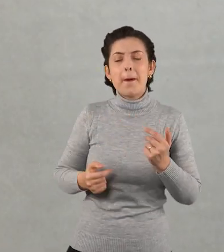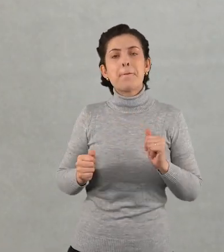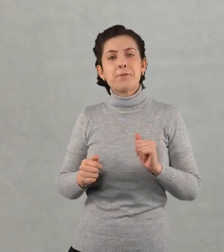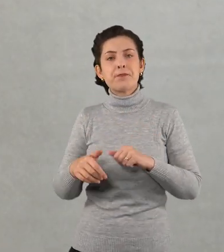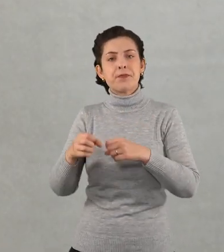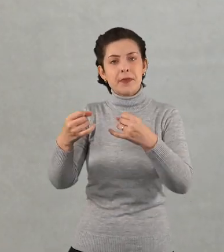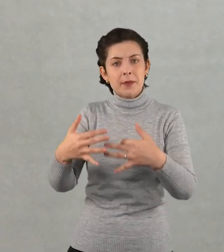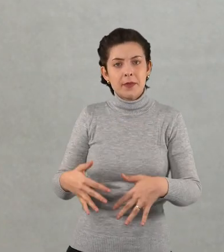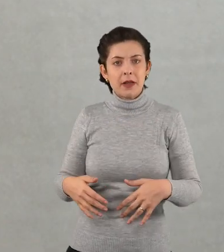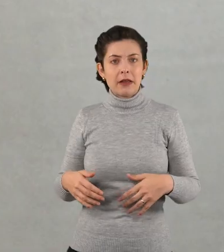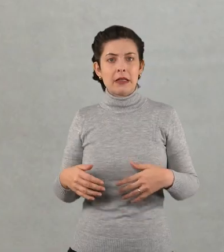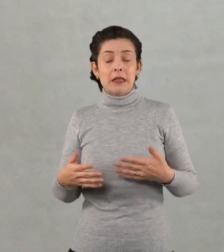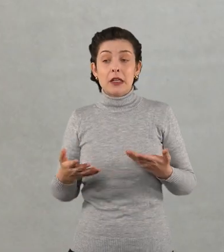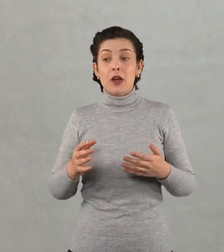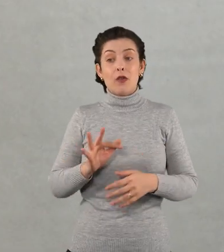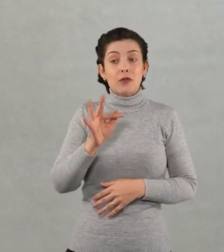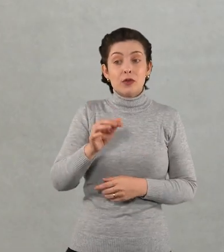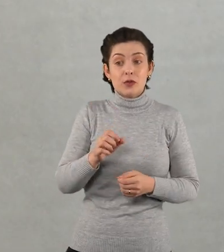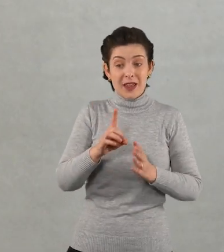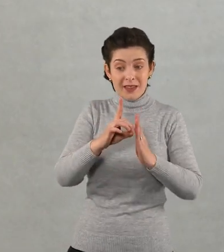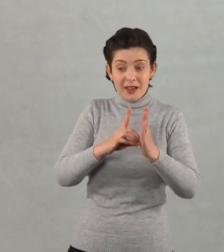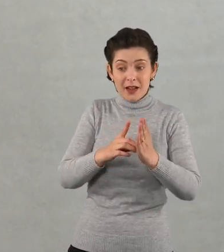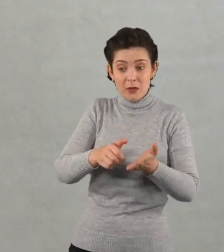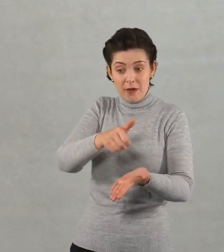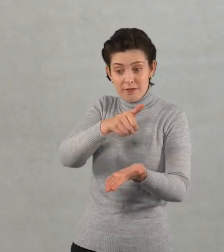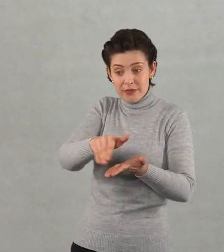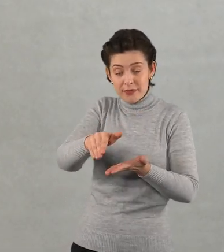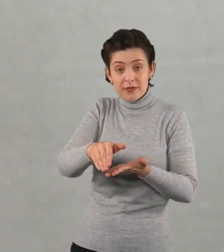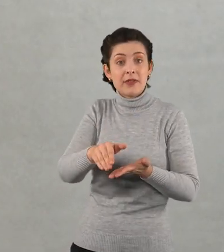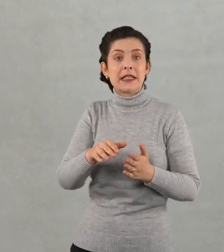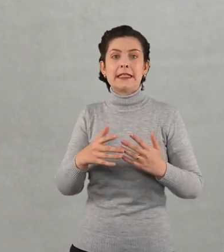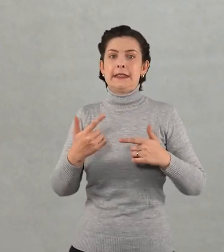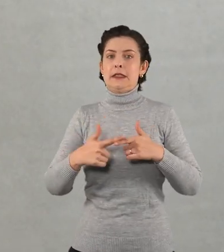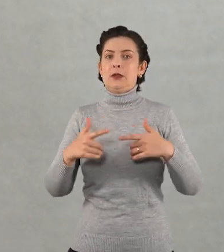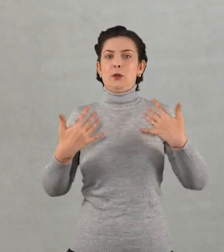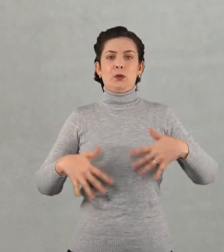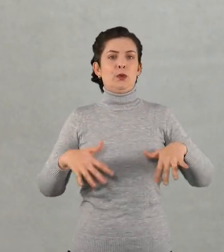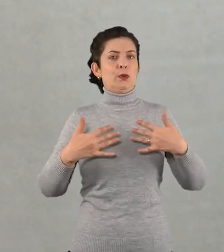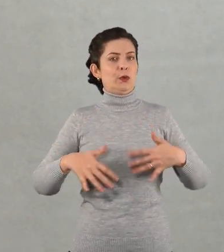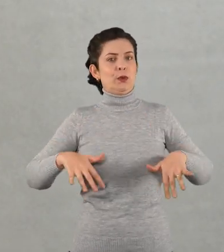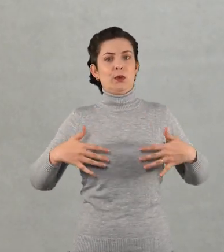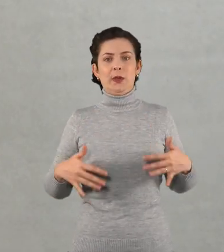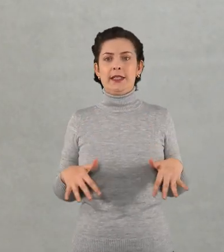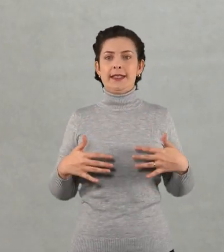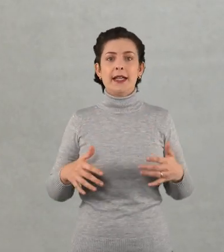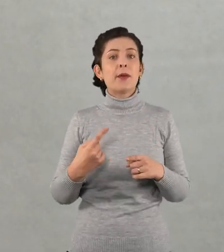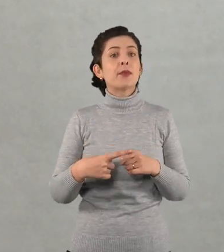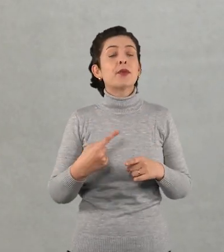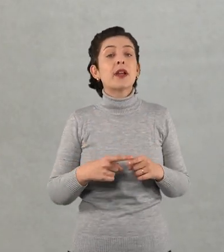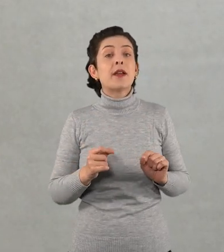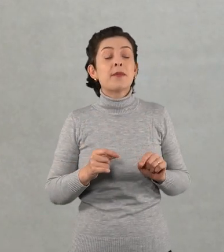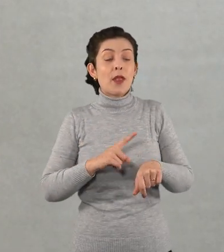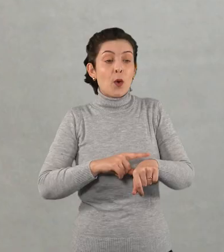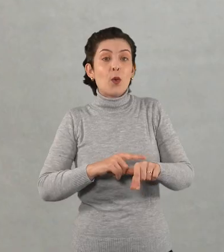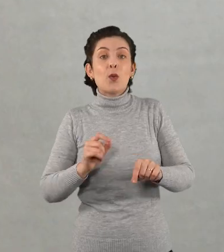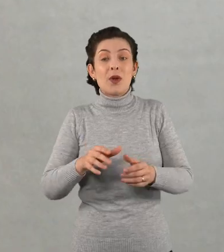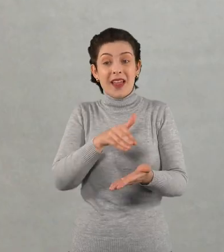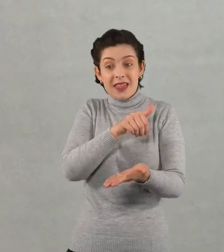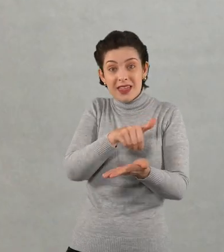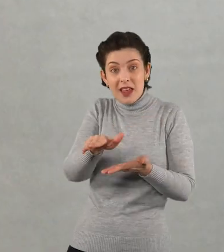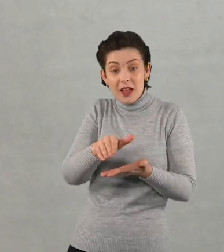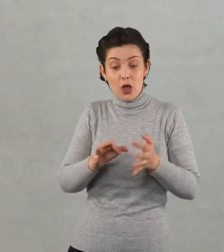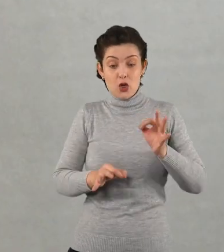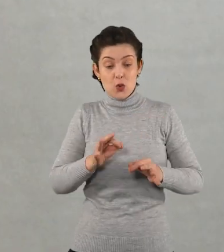o senhor Joaquim Macedo: o problema aqui é esse, assim, assim, assim. Está para ser decretado despejo. vai ser um problema muito grande para